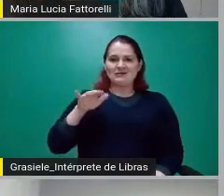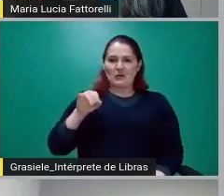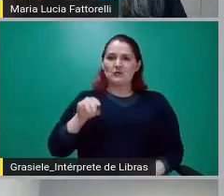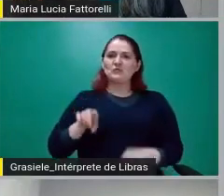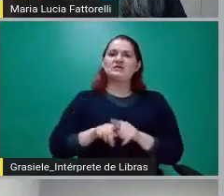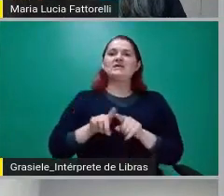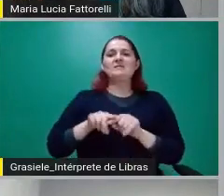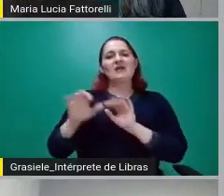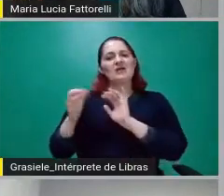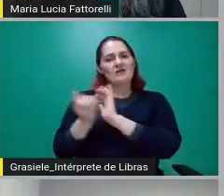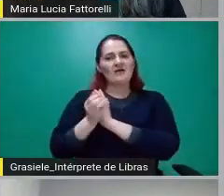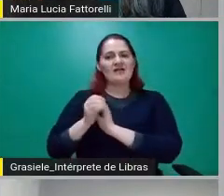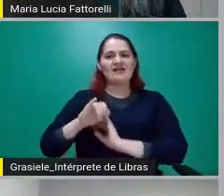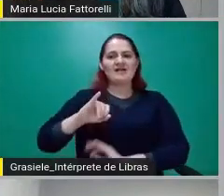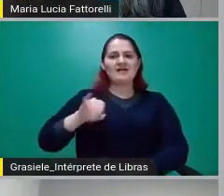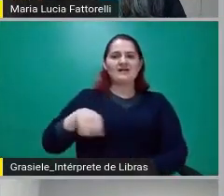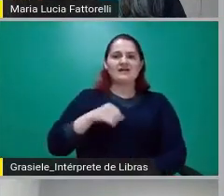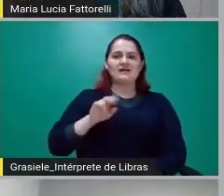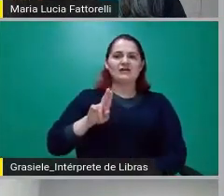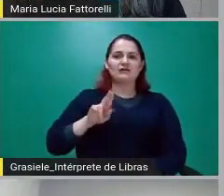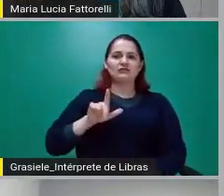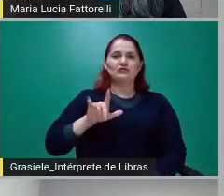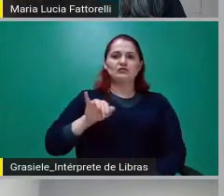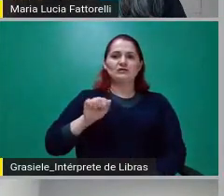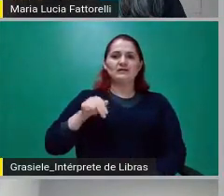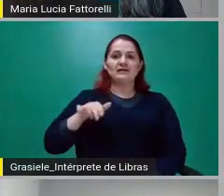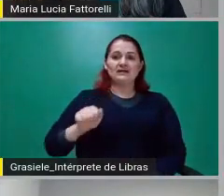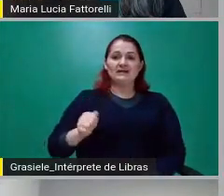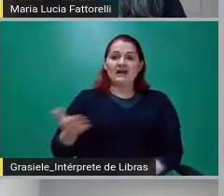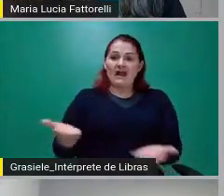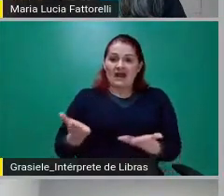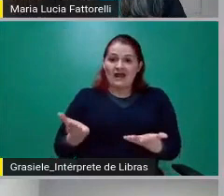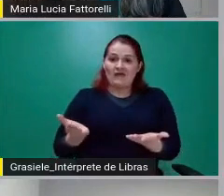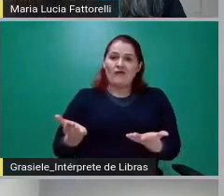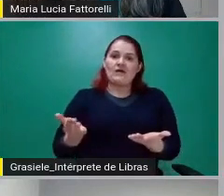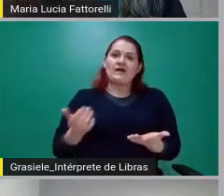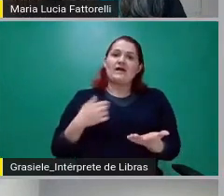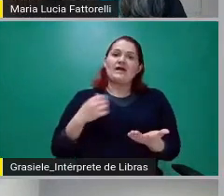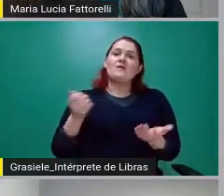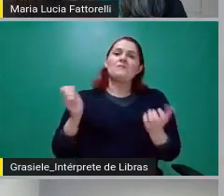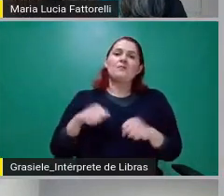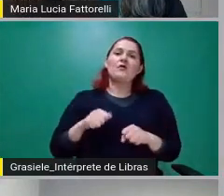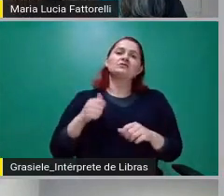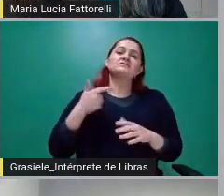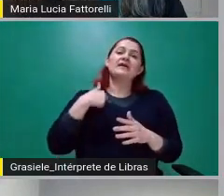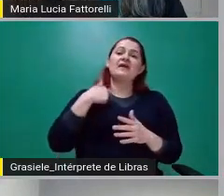Juliana, de poder me permitir agora surfar